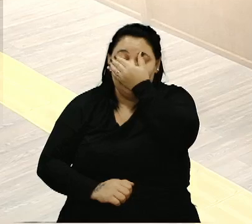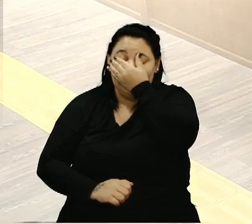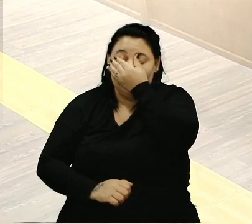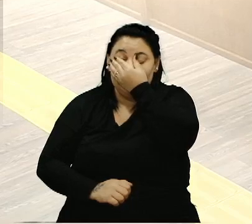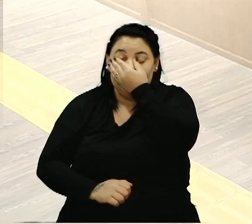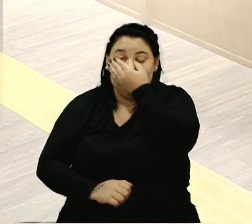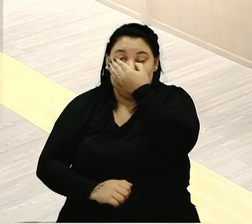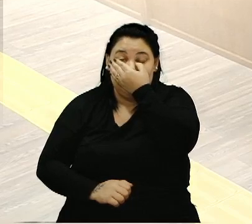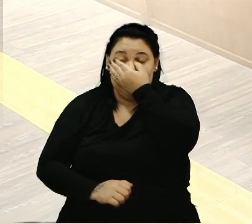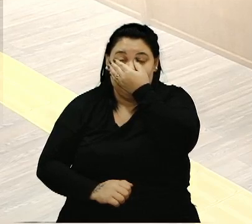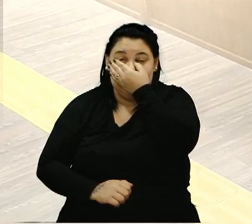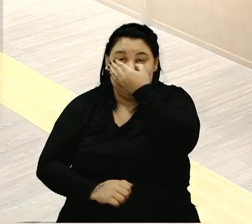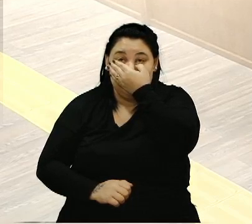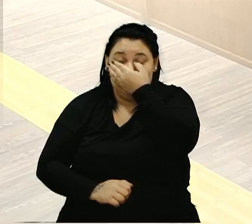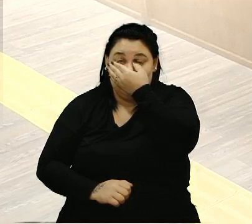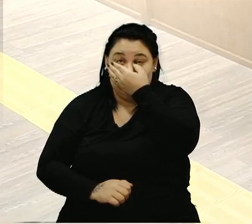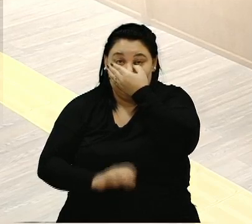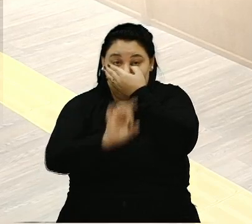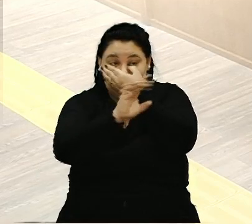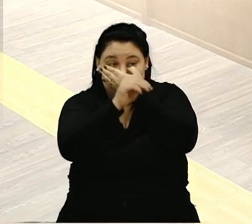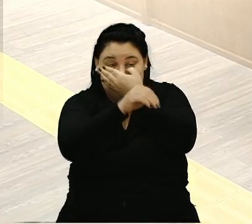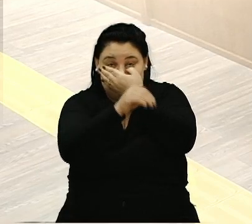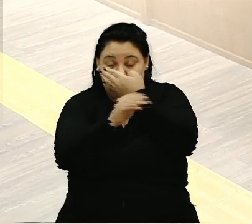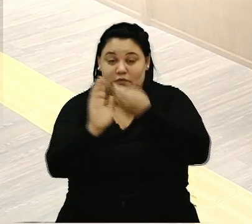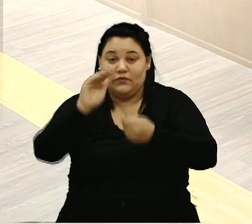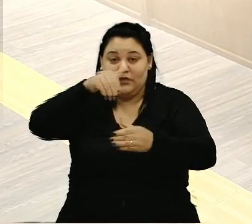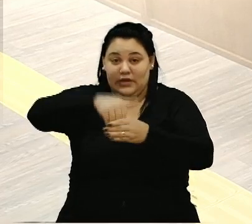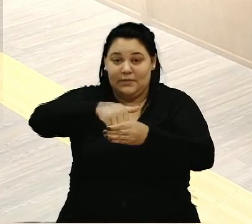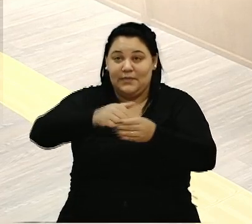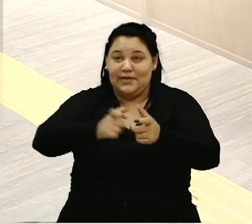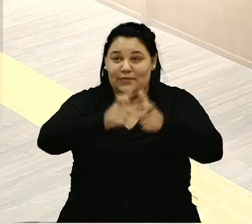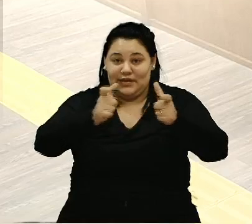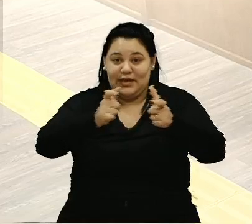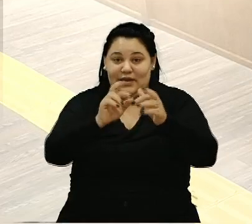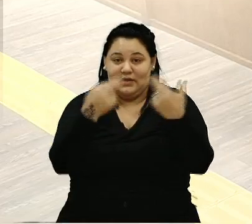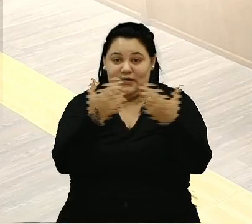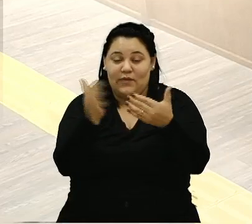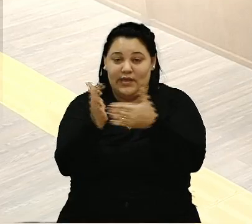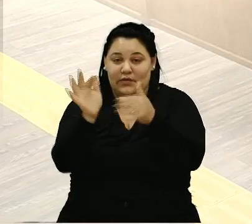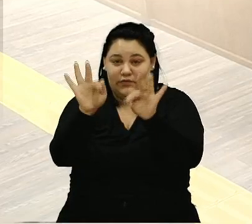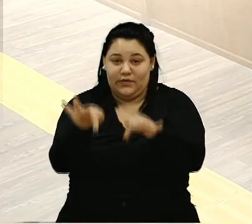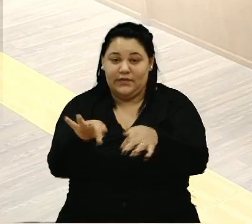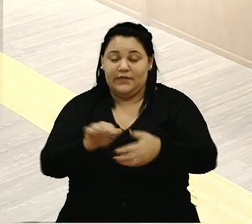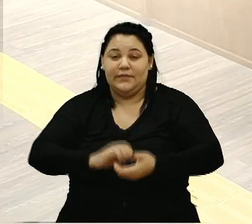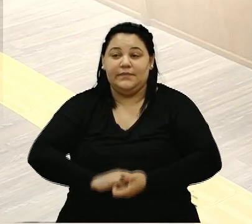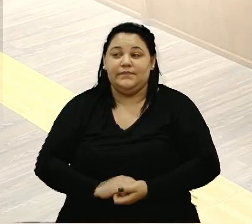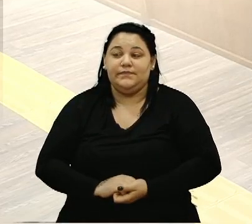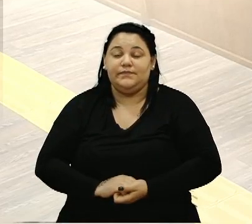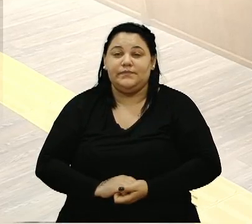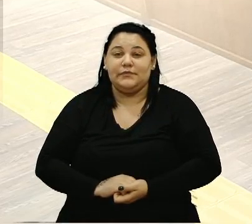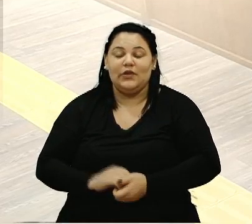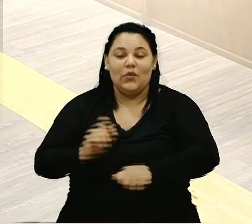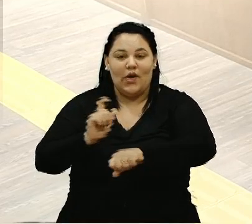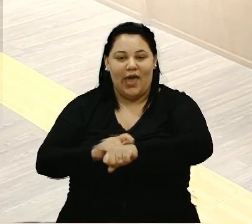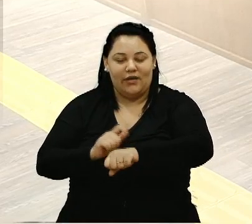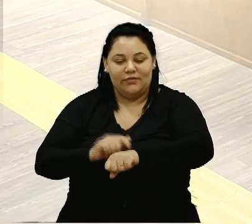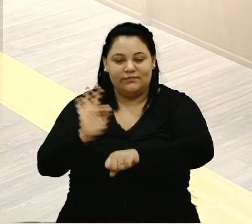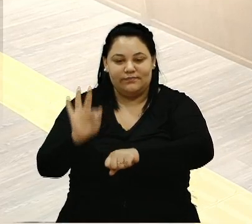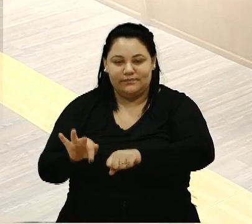Senhora presidente, caros... Só um minutinho, vamos votar a prorrogação da sessão, então, até o fim do grande expediente.